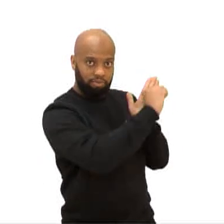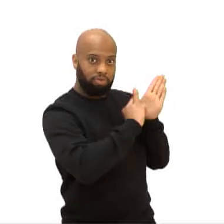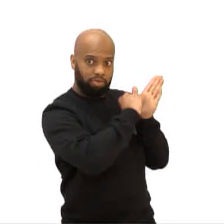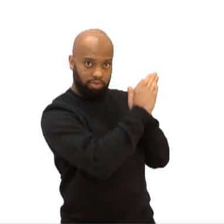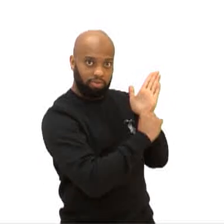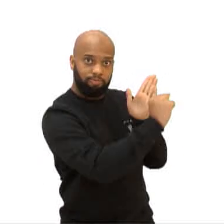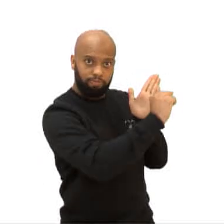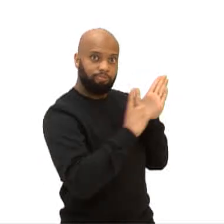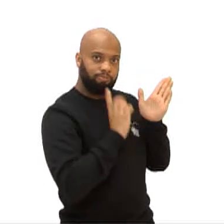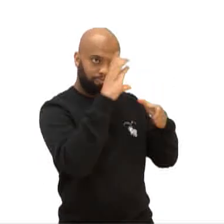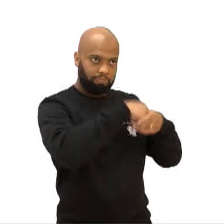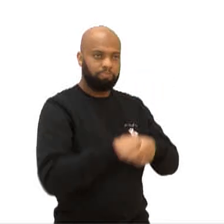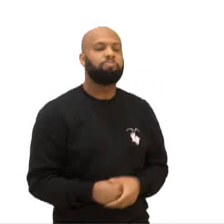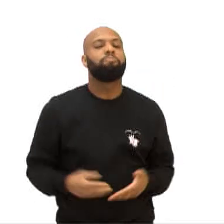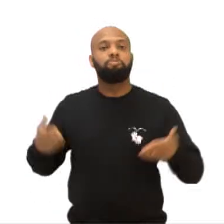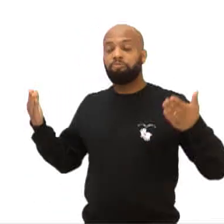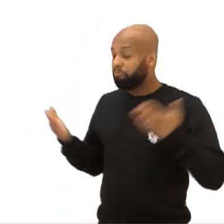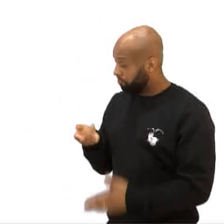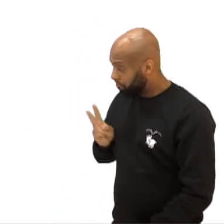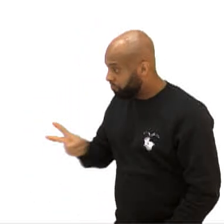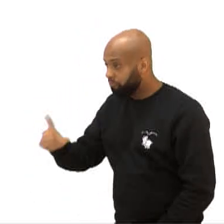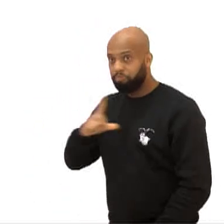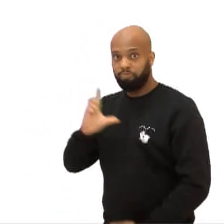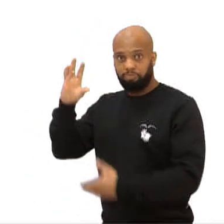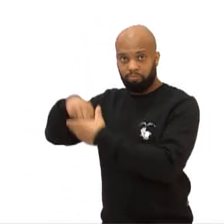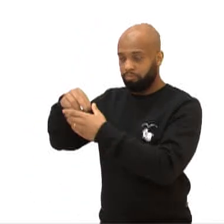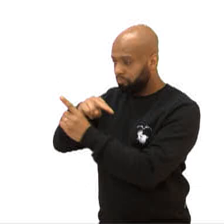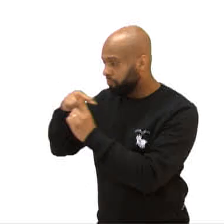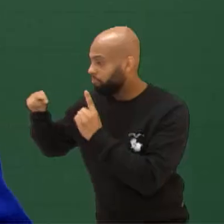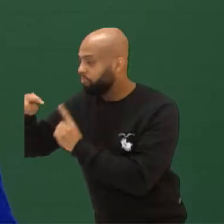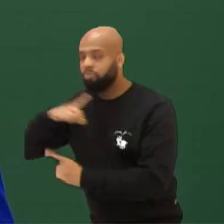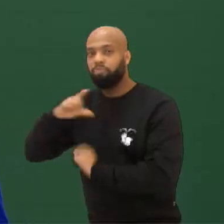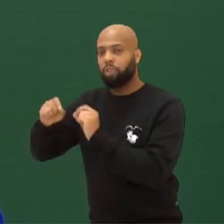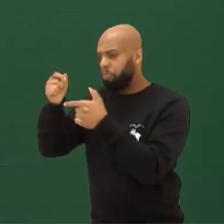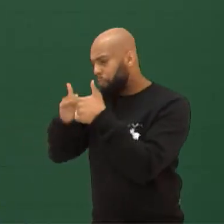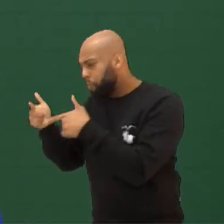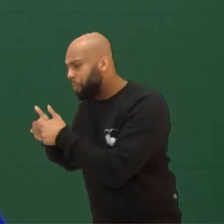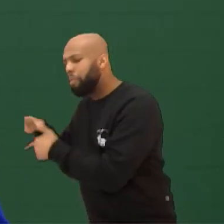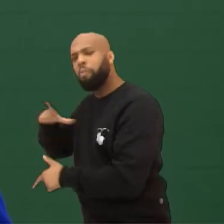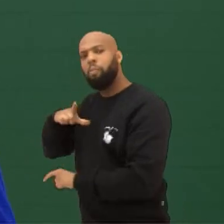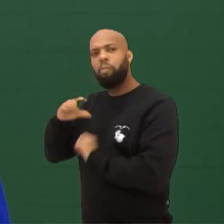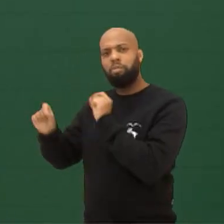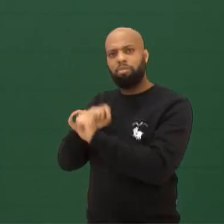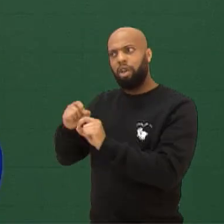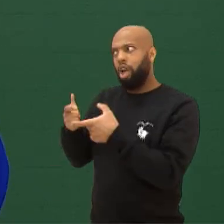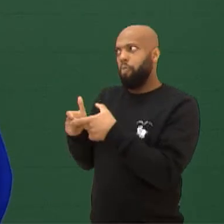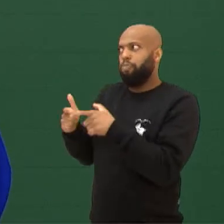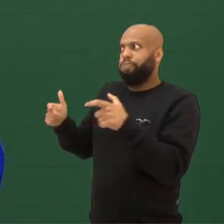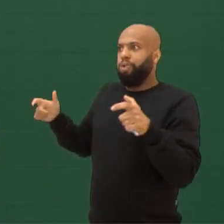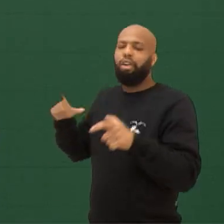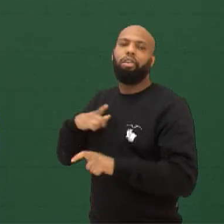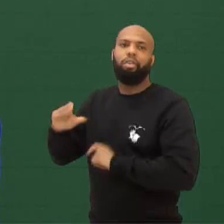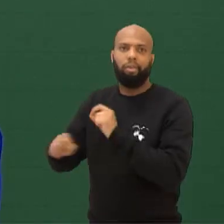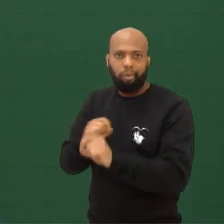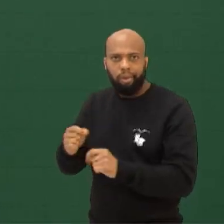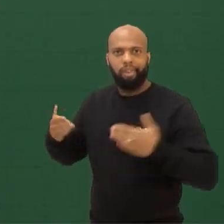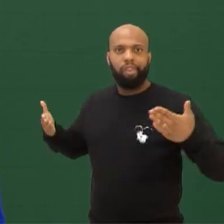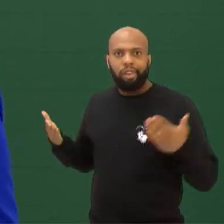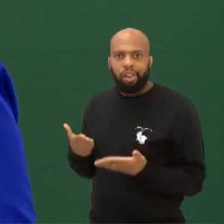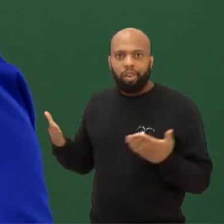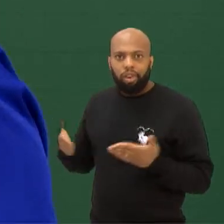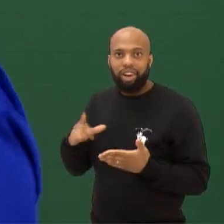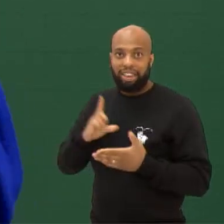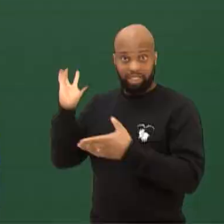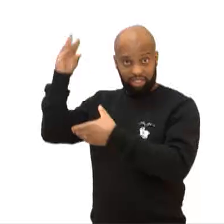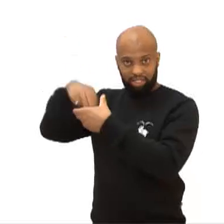continuação, logicamente, dentro dessa perspectiva de urbanização, os problemas também foram se avolumando. E temos que não é diferente